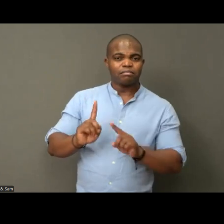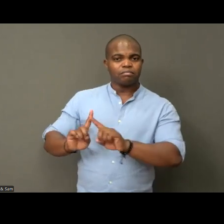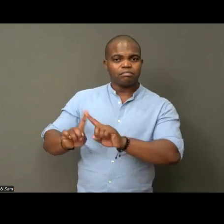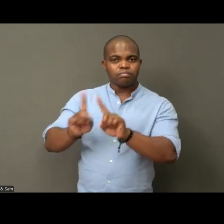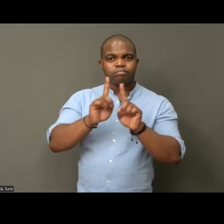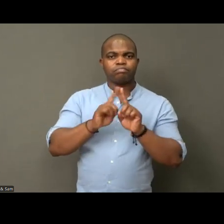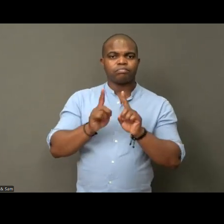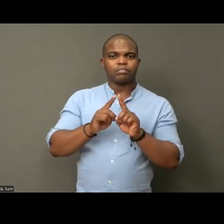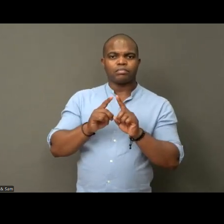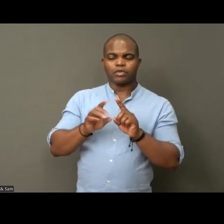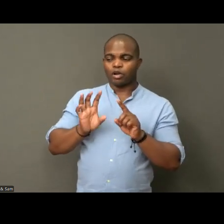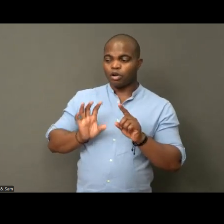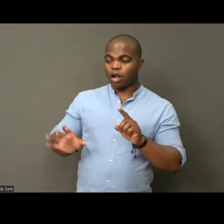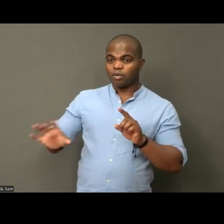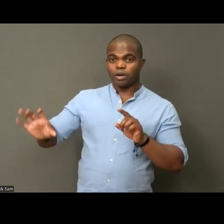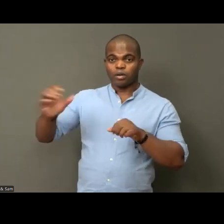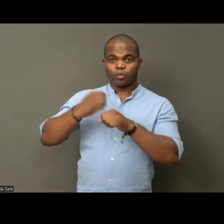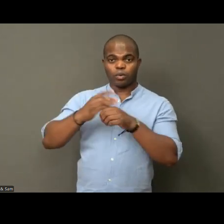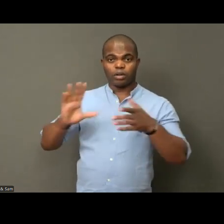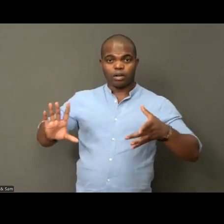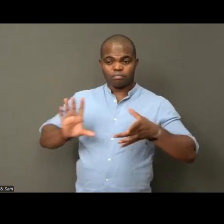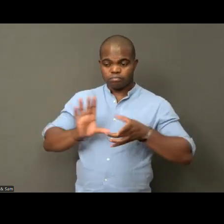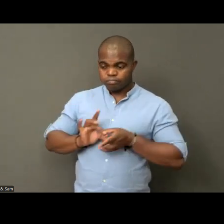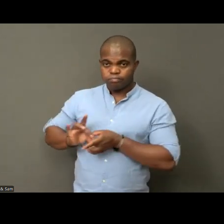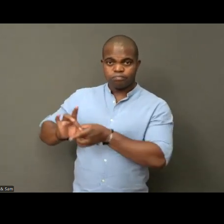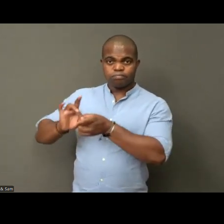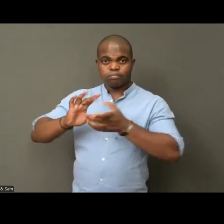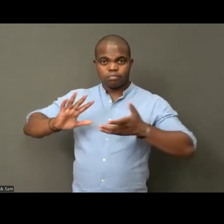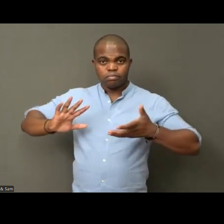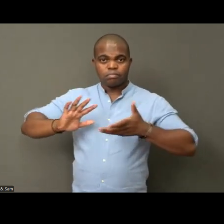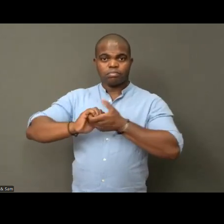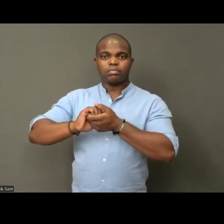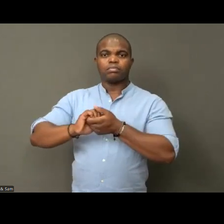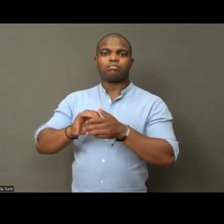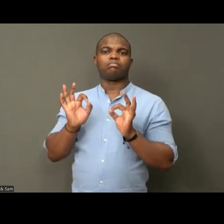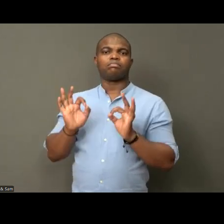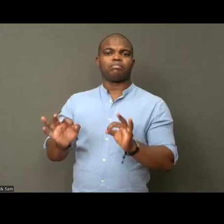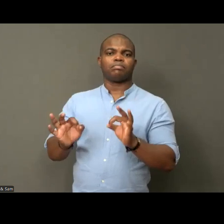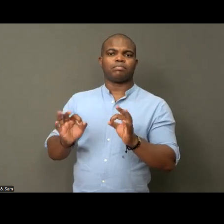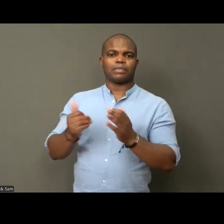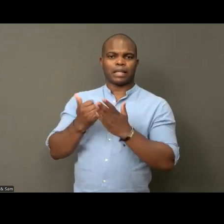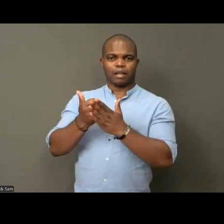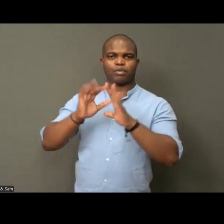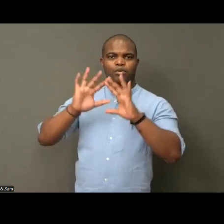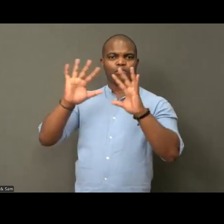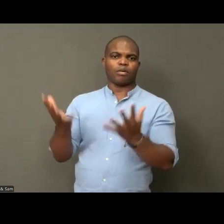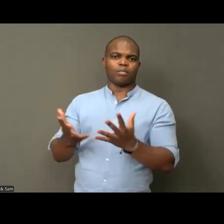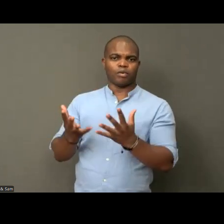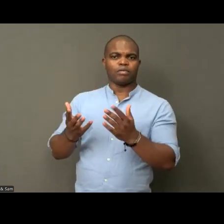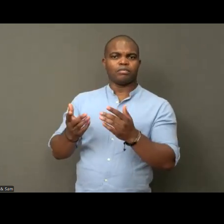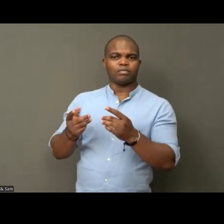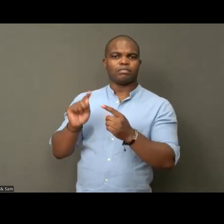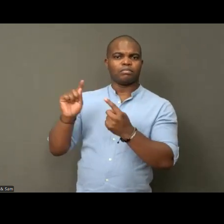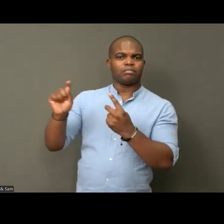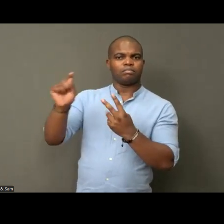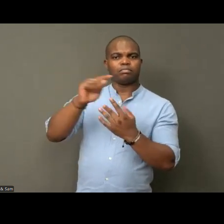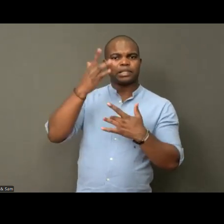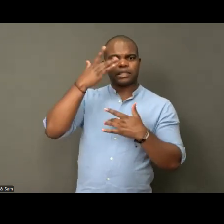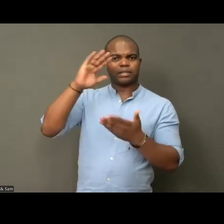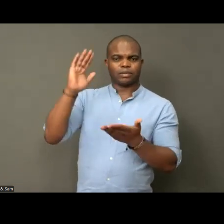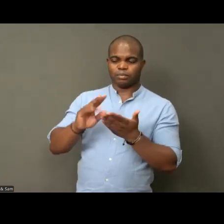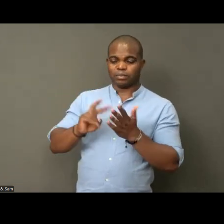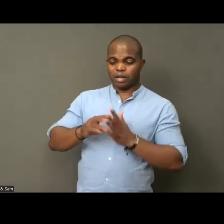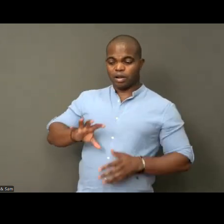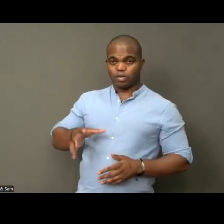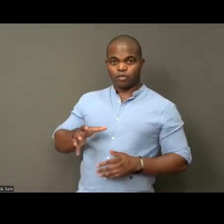esses programas globais façam parte do programa integrado do país. Após ter dito tudo isso, todos os nossos programas,